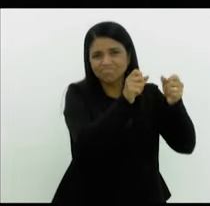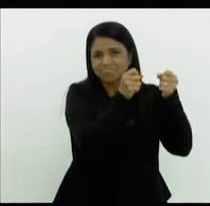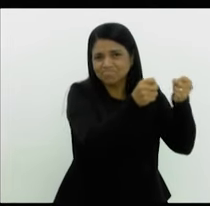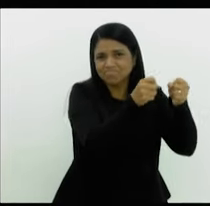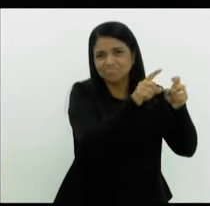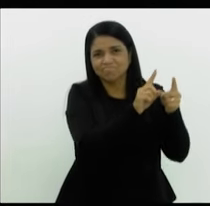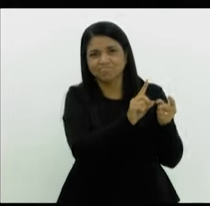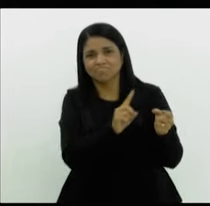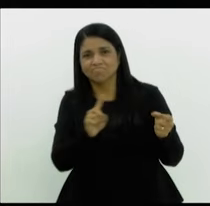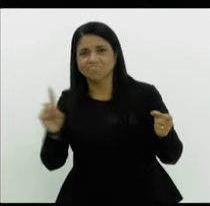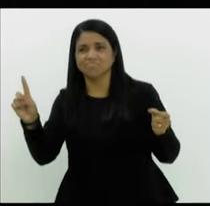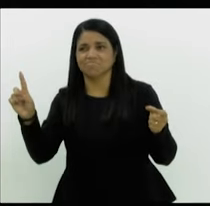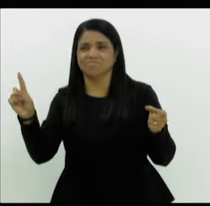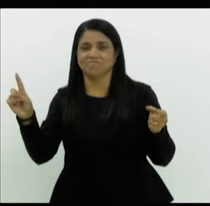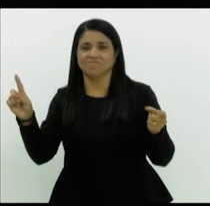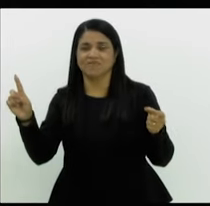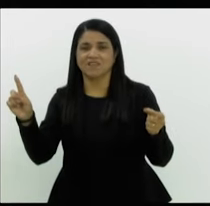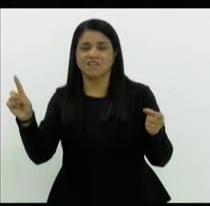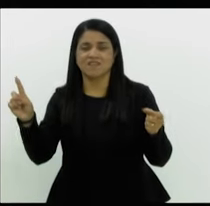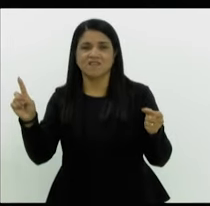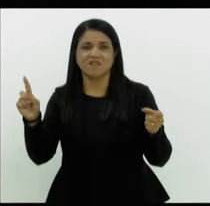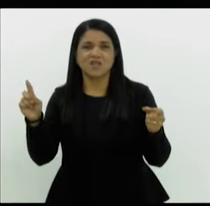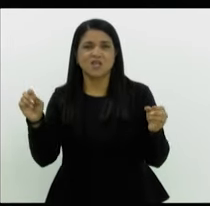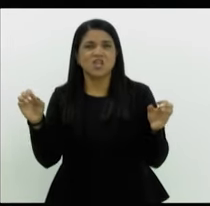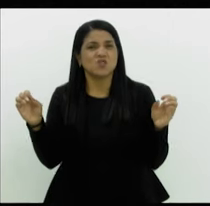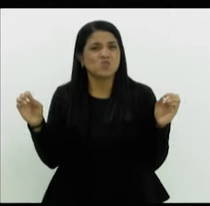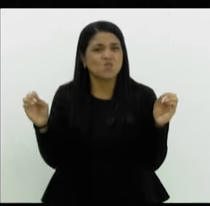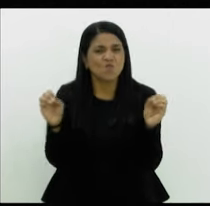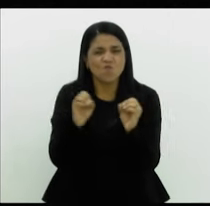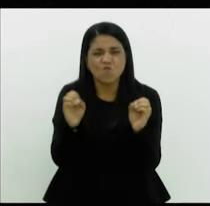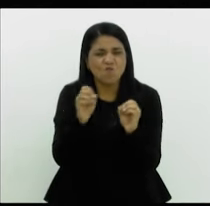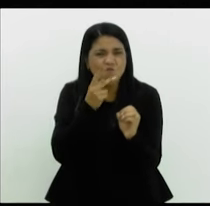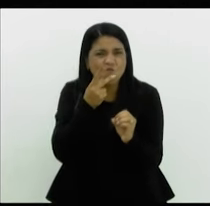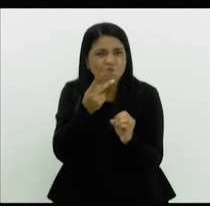Em nenhum momento ele fala do impacto do crime